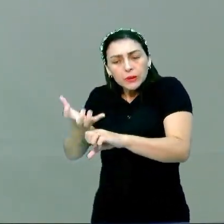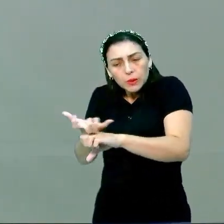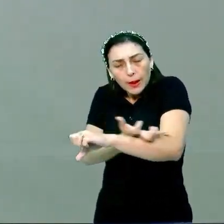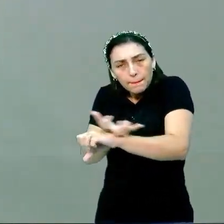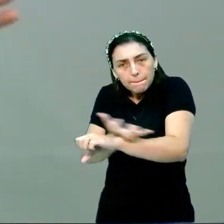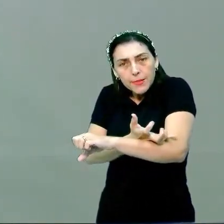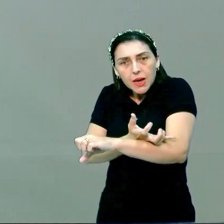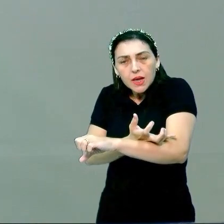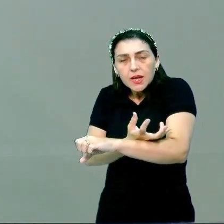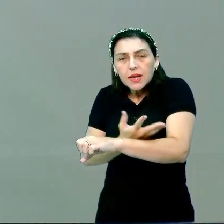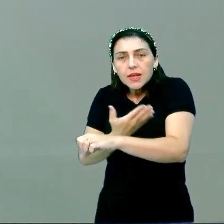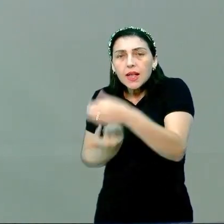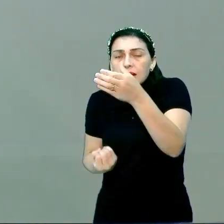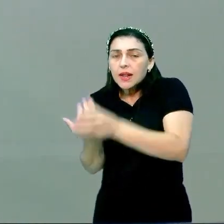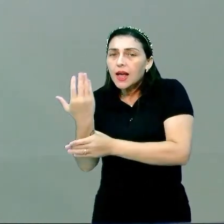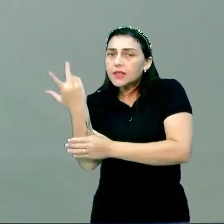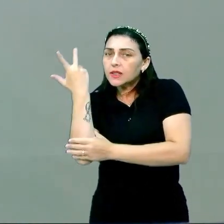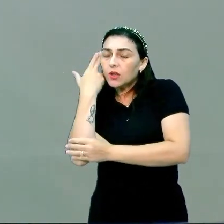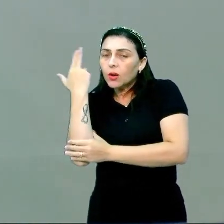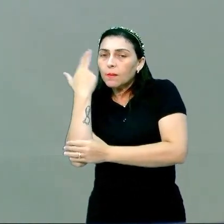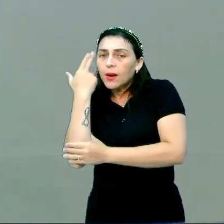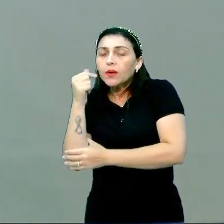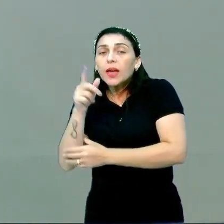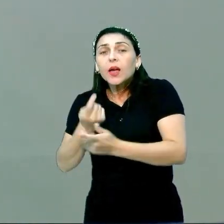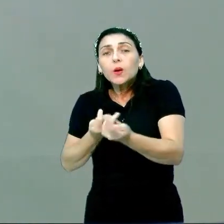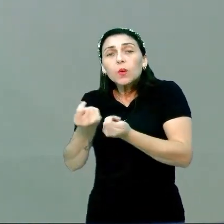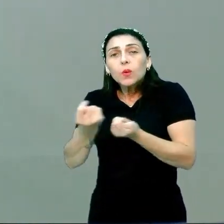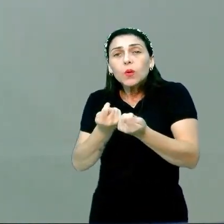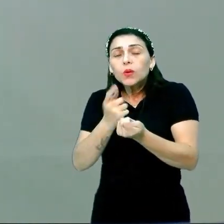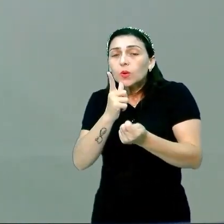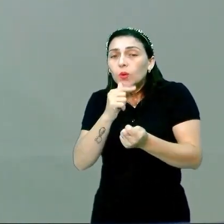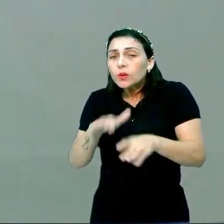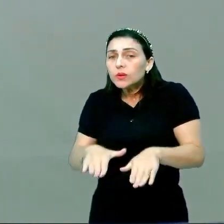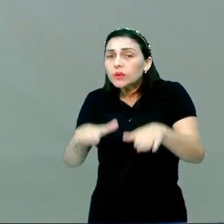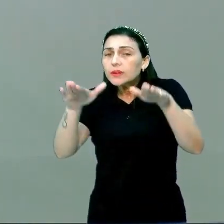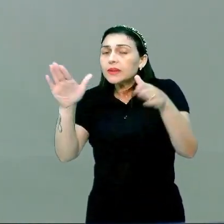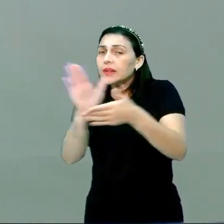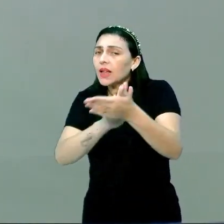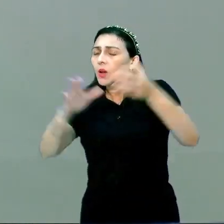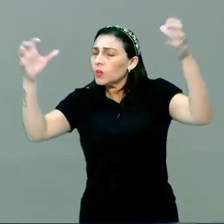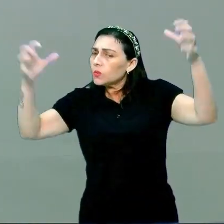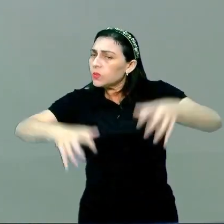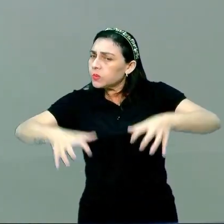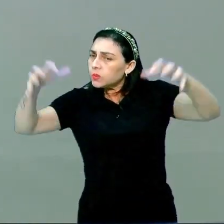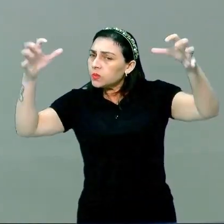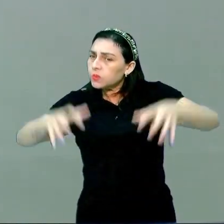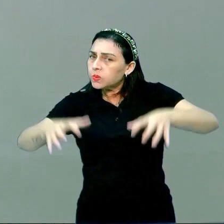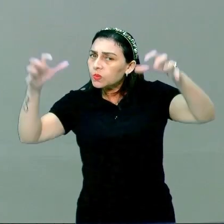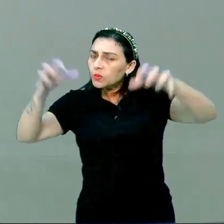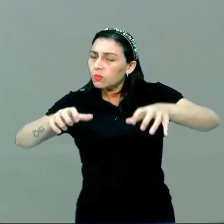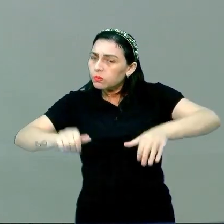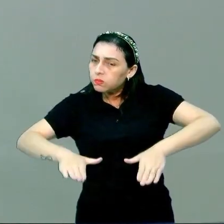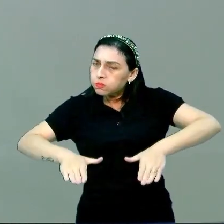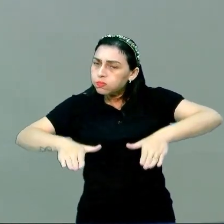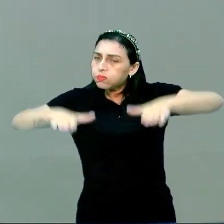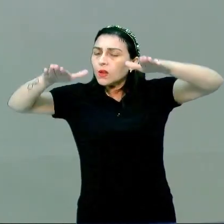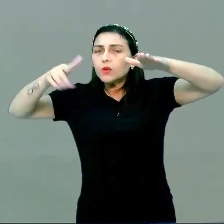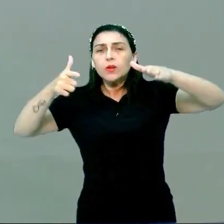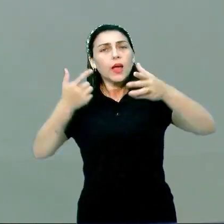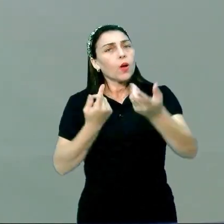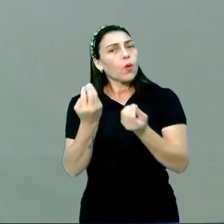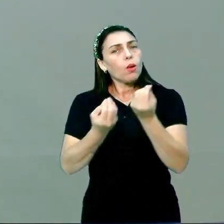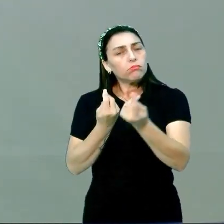brabo, ele nasce naturalmente. Quem controla a inundação? Ninguém, né? A chuva cai, a inundação aumenta, não tem